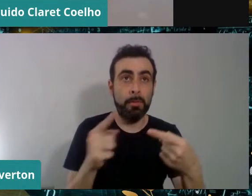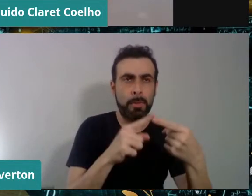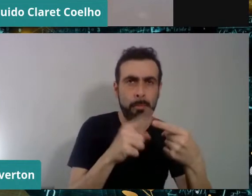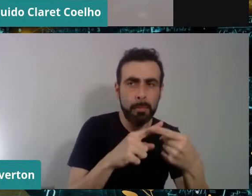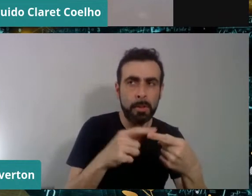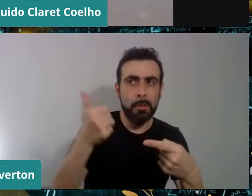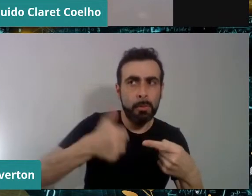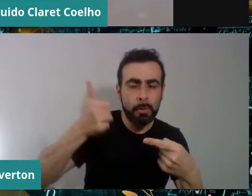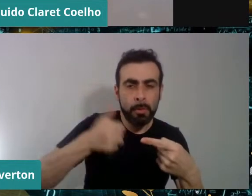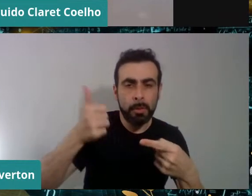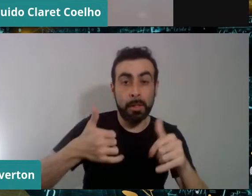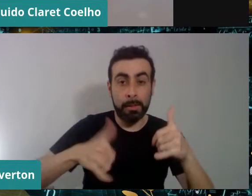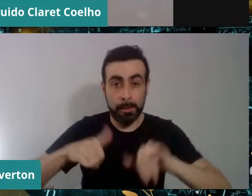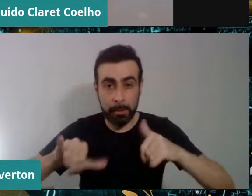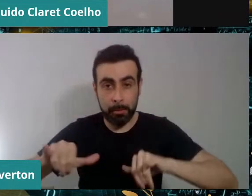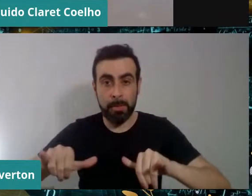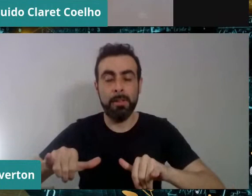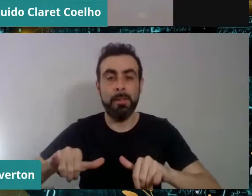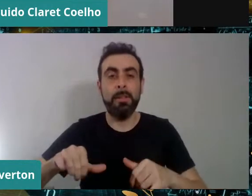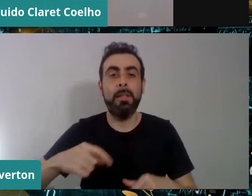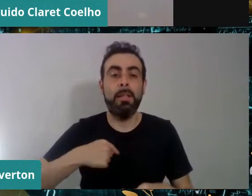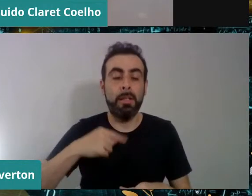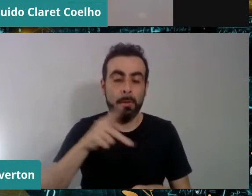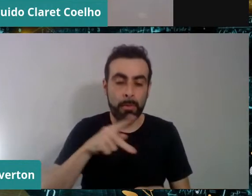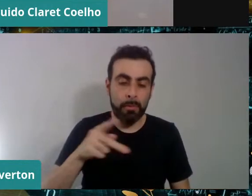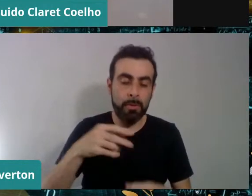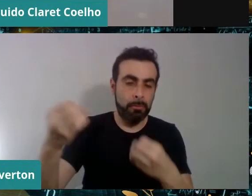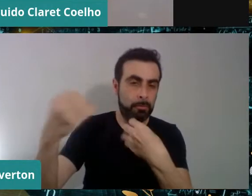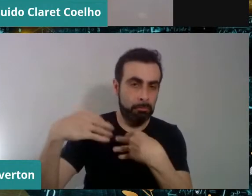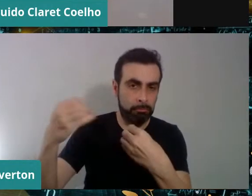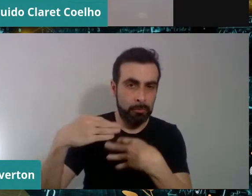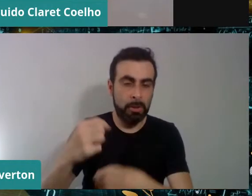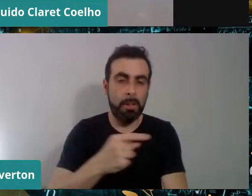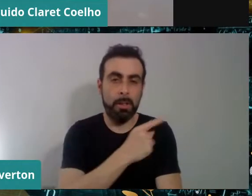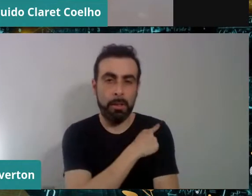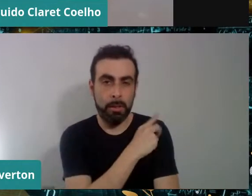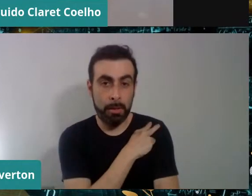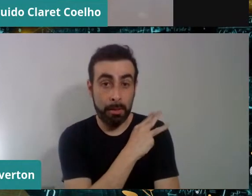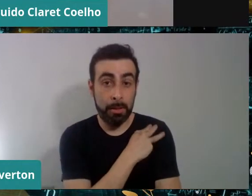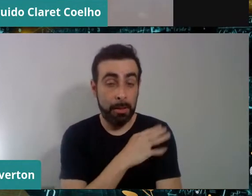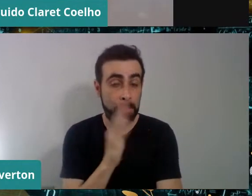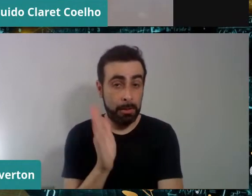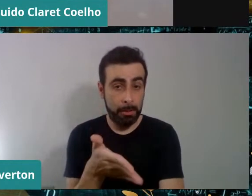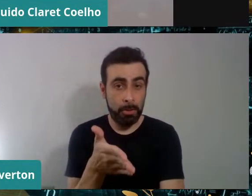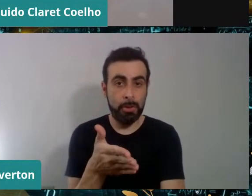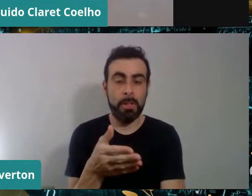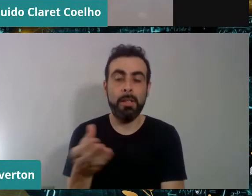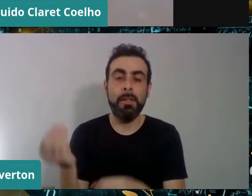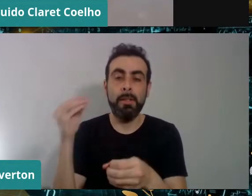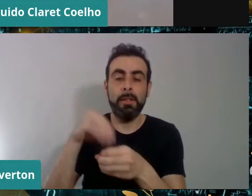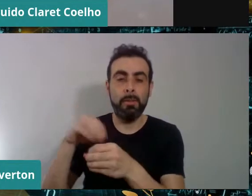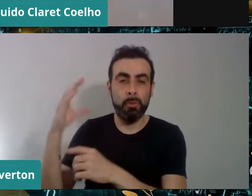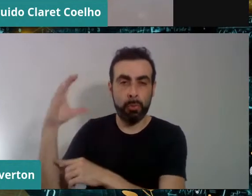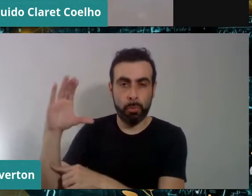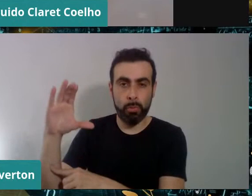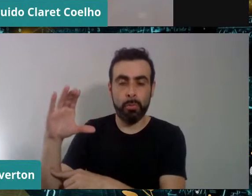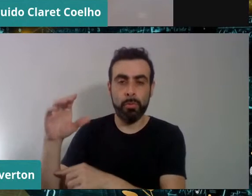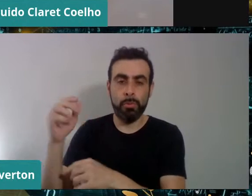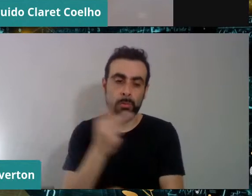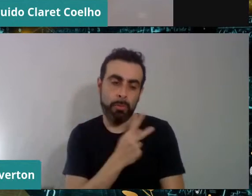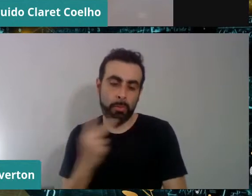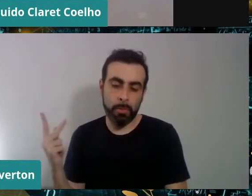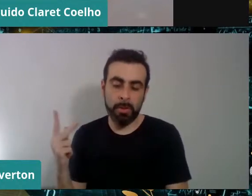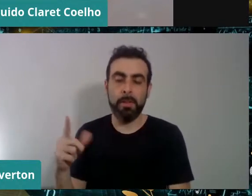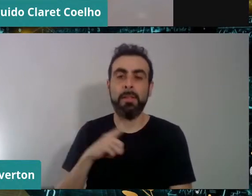porque eu tive um professor, tanto no segundo grau, quanto no curso de ciências, que era um professor